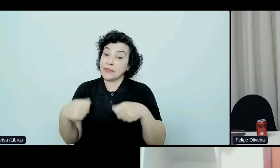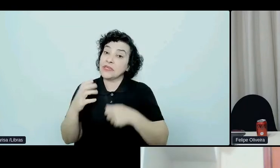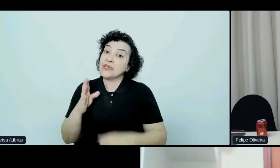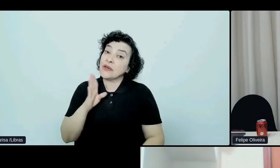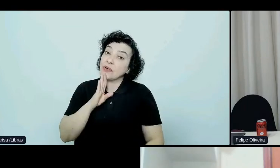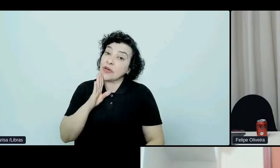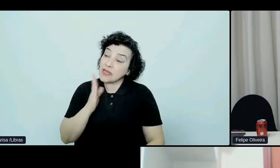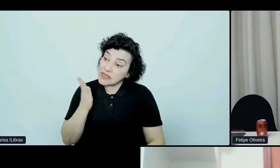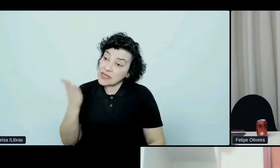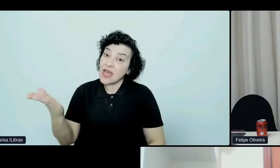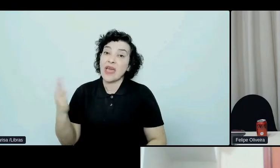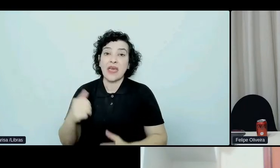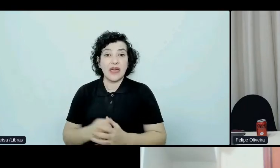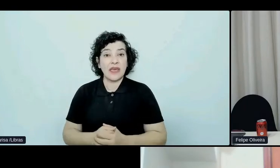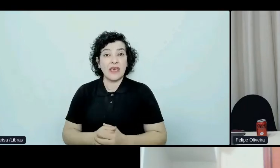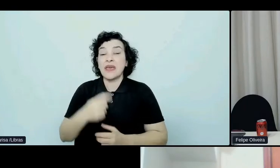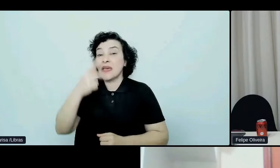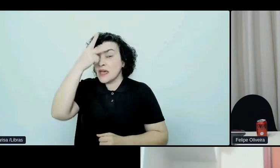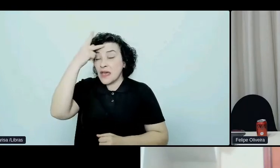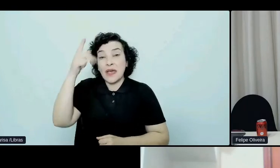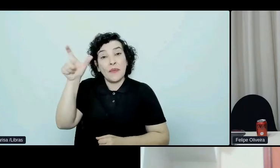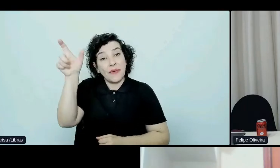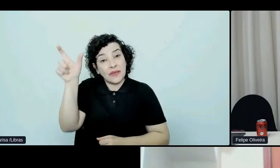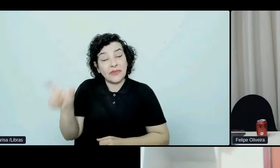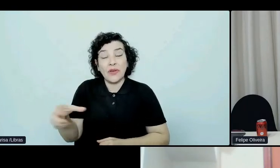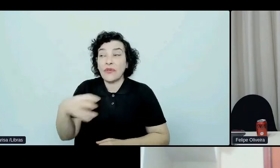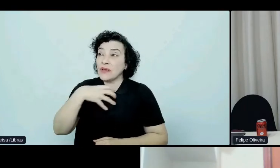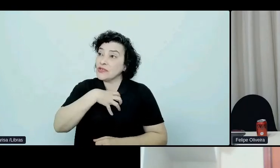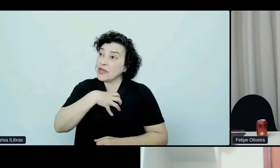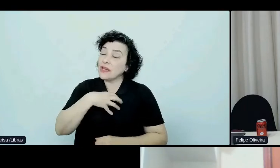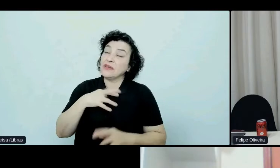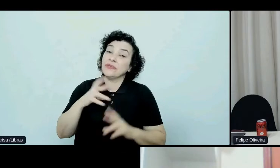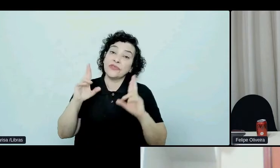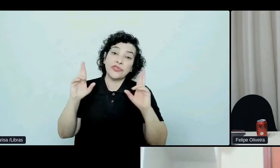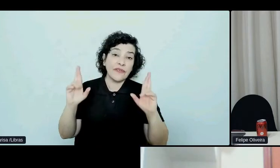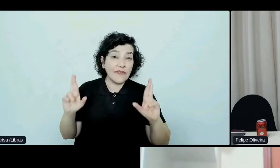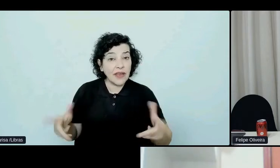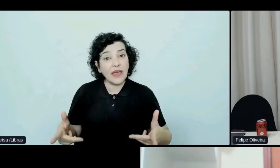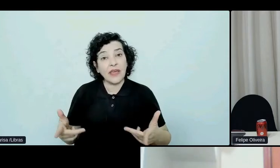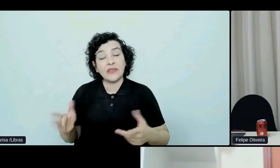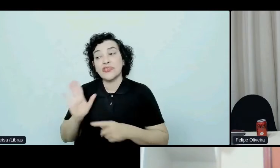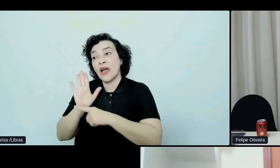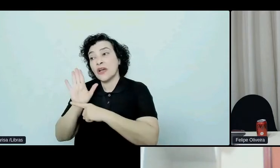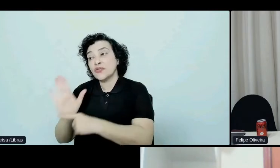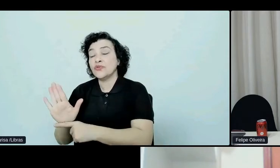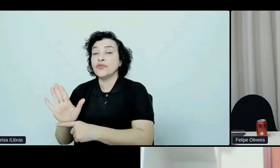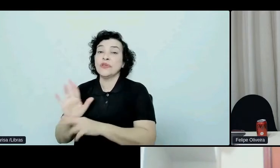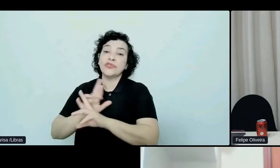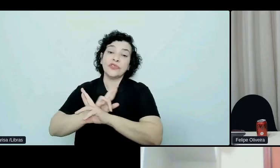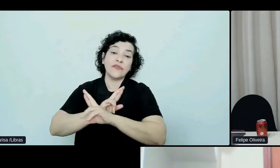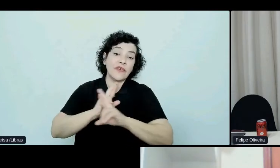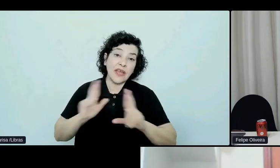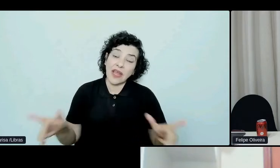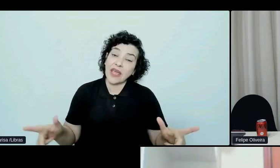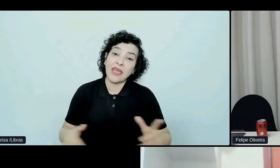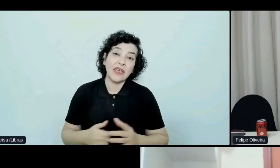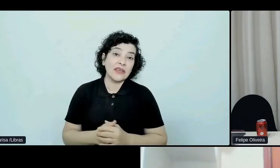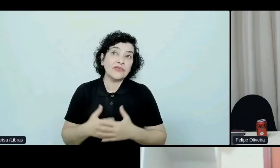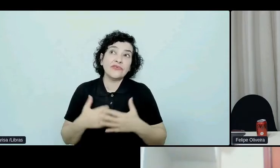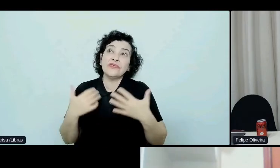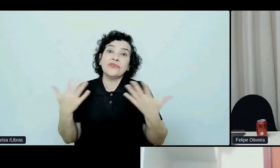Olha, para entrar, eu não sei, mas de uma forma geral, eu acho que numa empresa, a